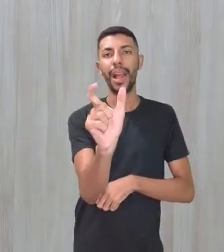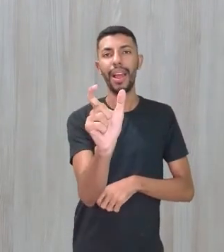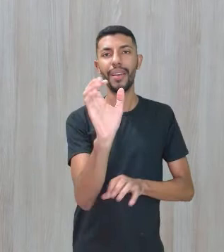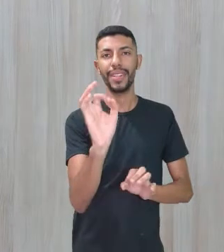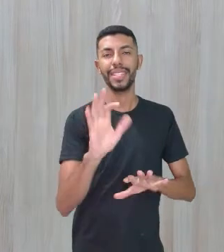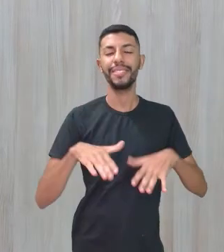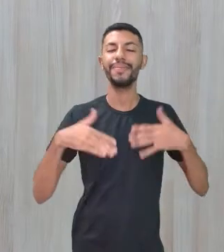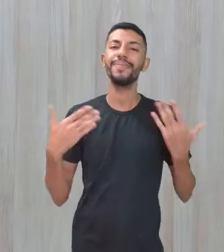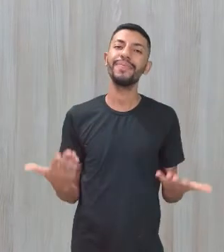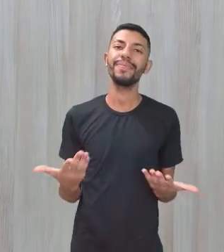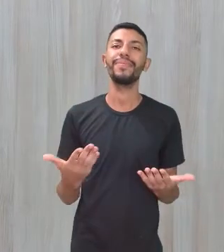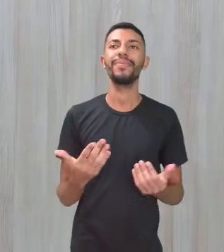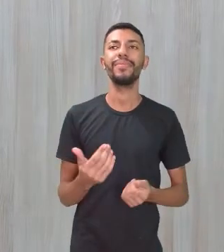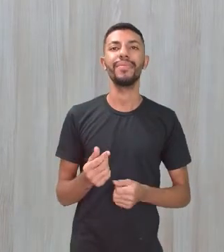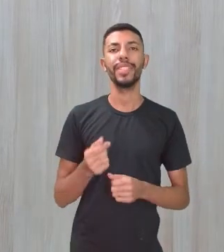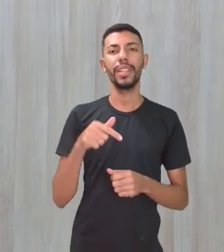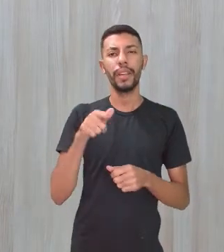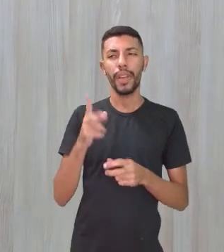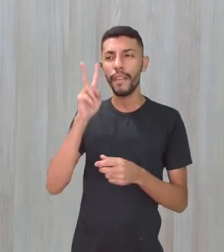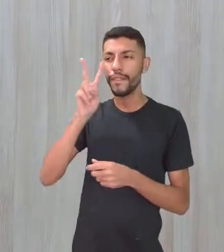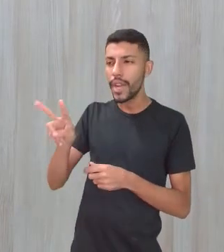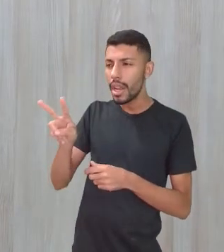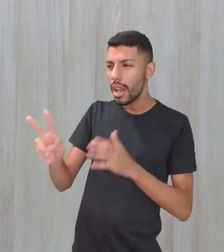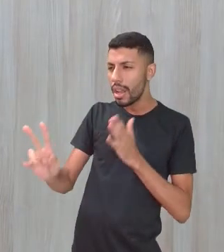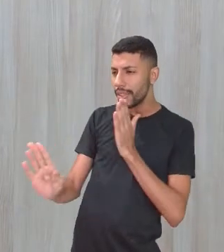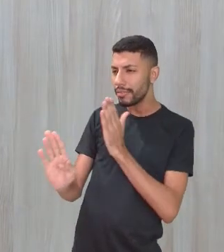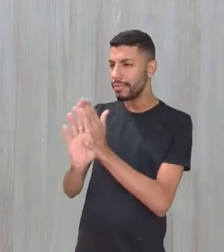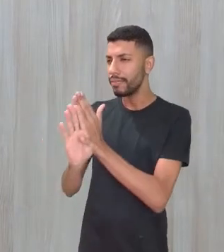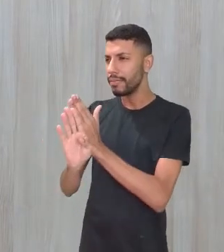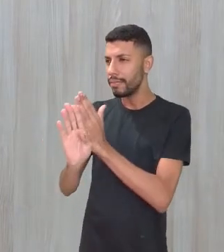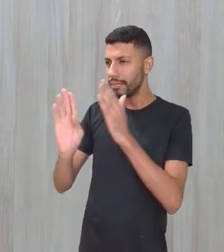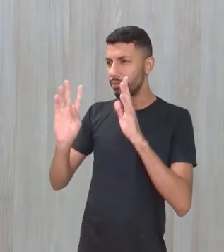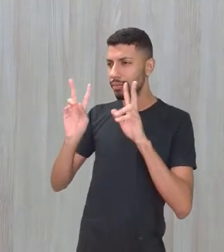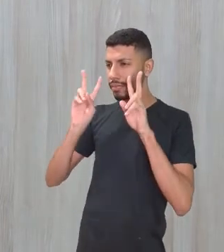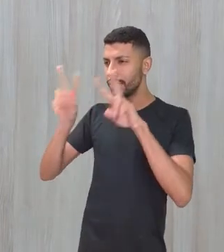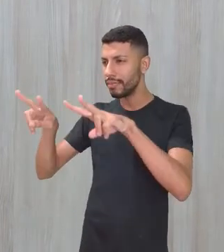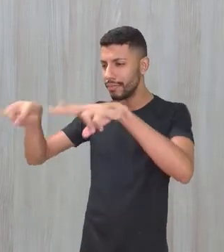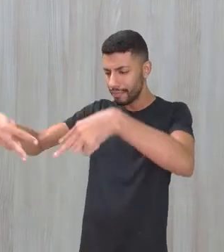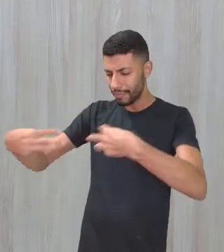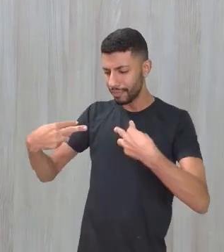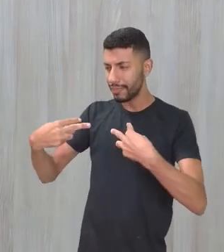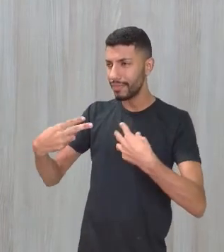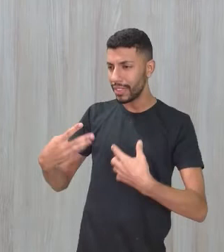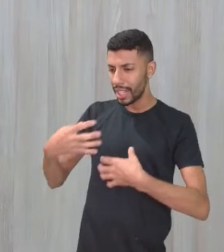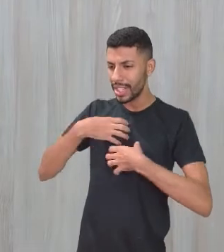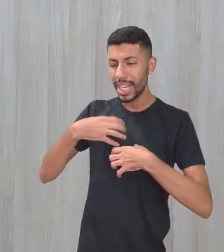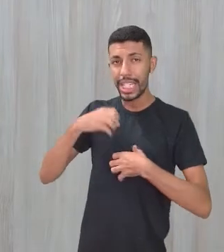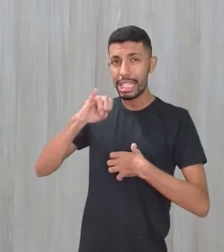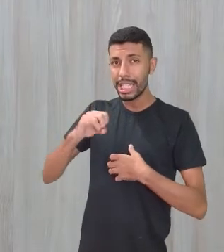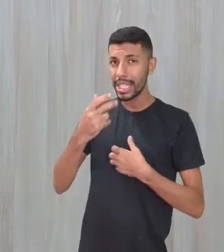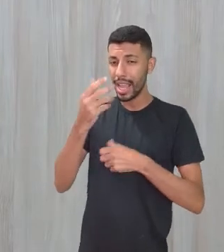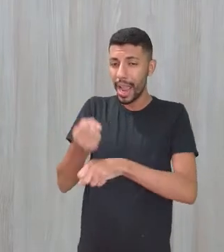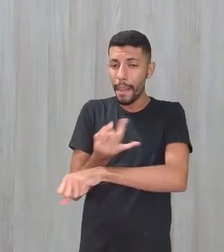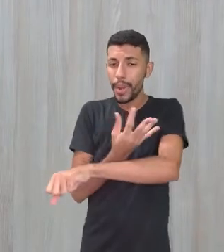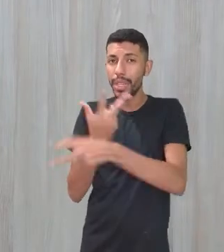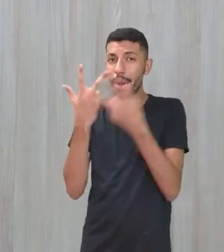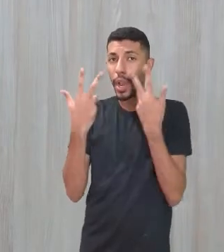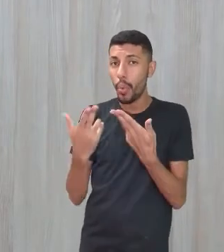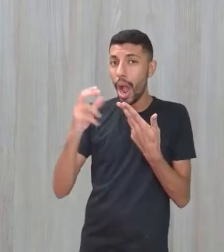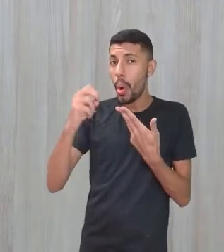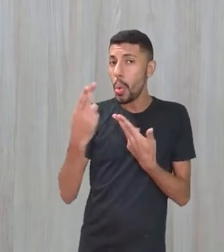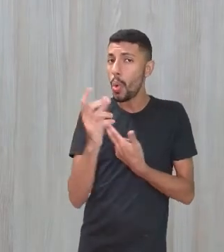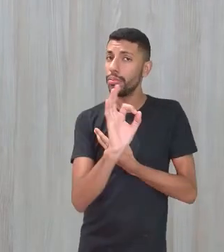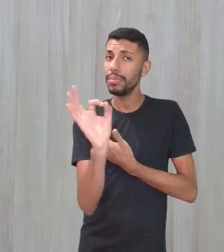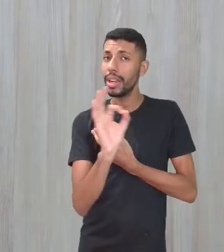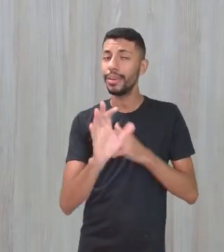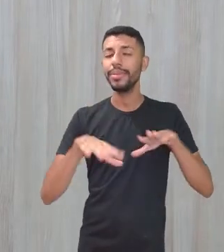observar e vai se identificar se ele está com aquela mesma emoção ou não. Então, como é que você